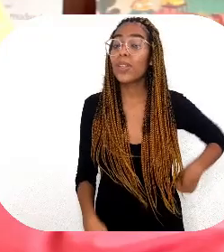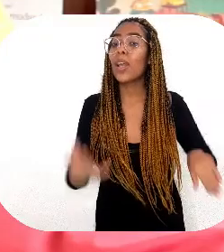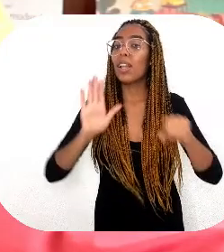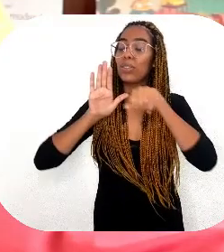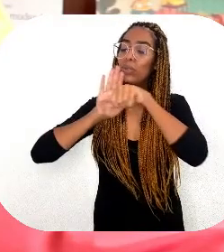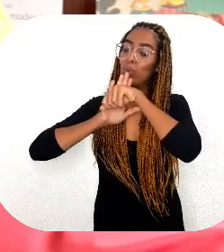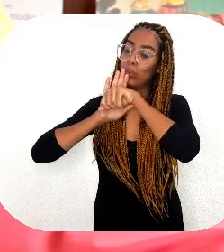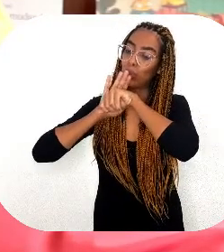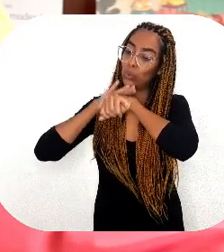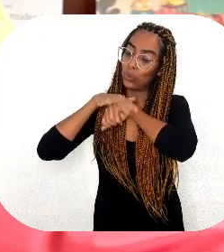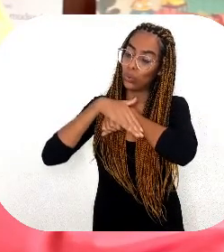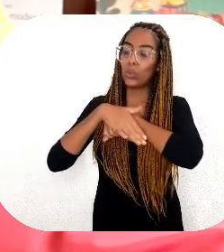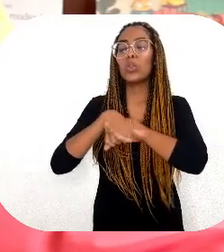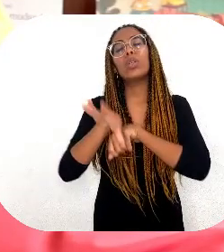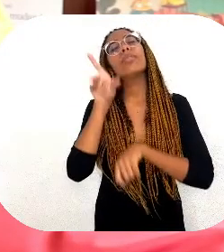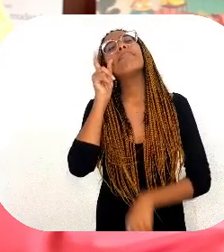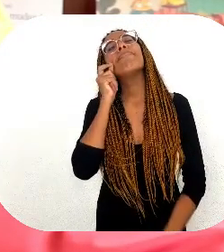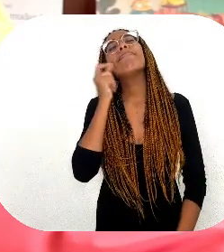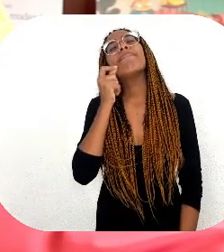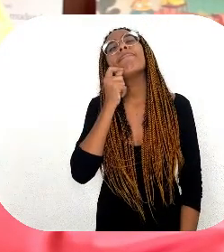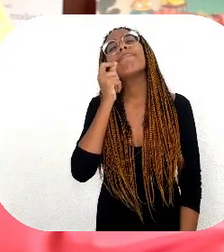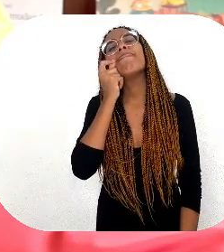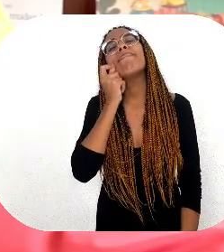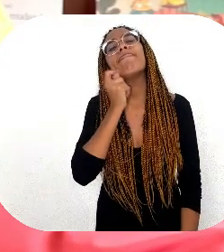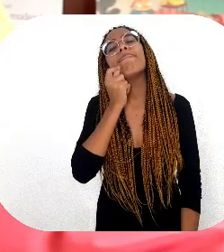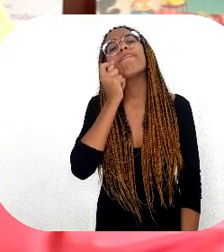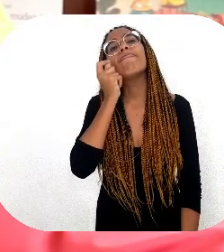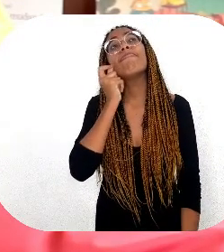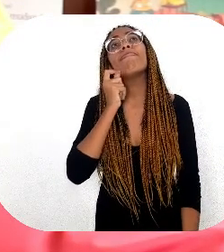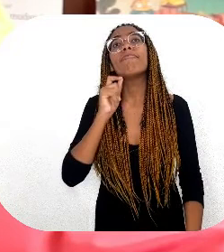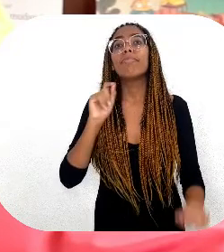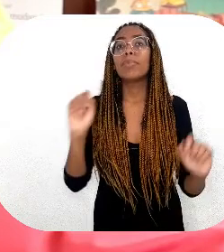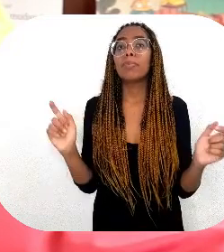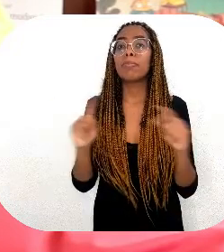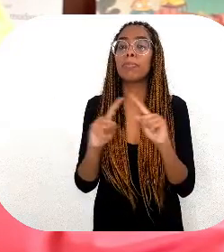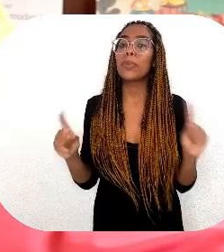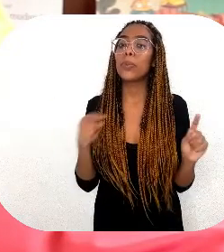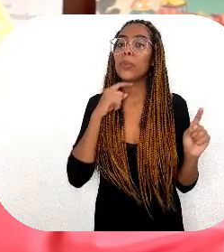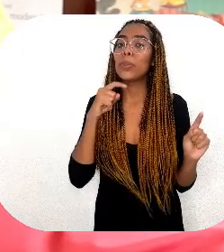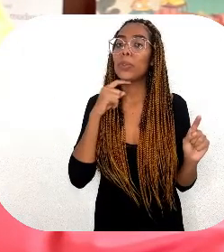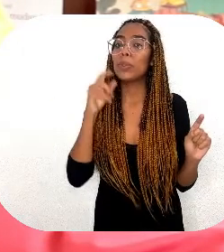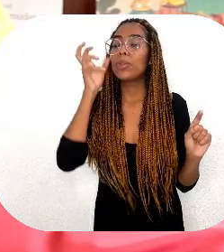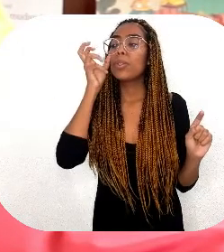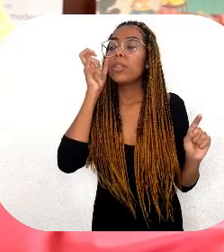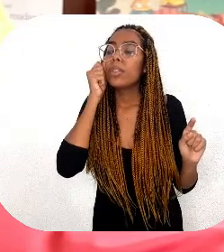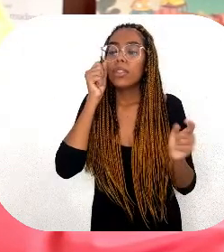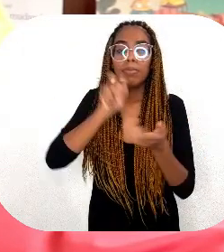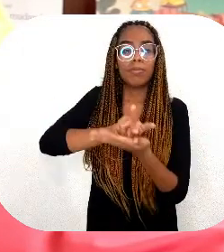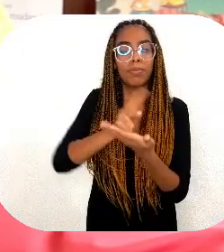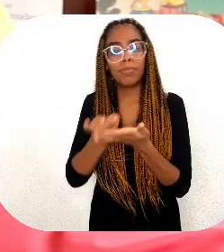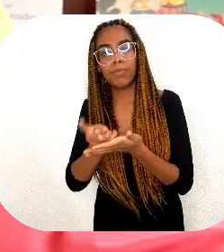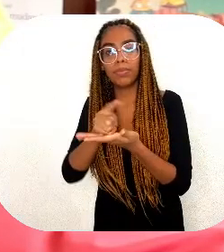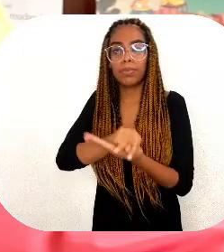Vocês já sabem, né, crianças? O que é que aconteceu à noite? O rato se deitou na sua caminha de